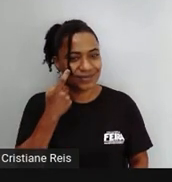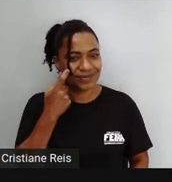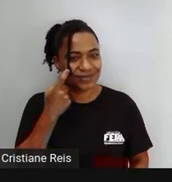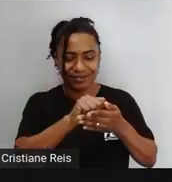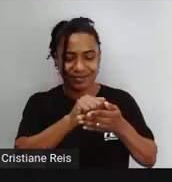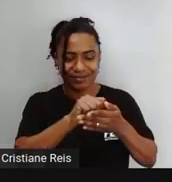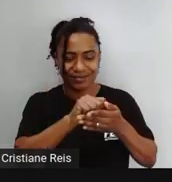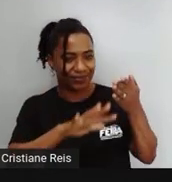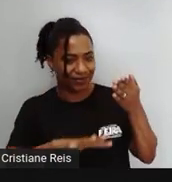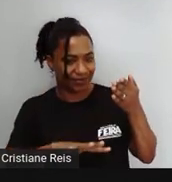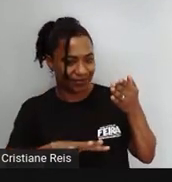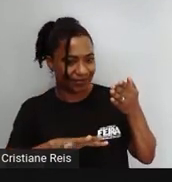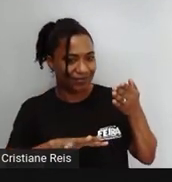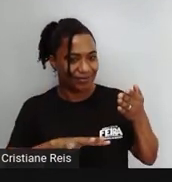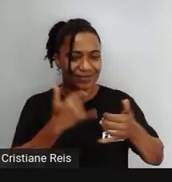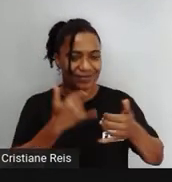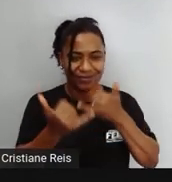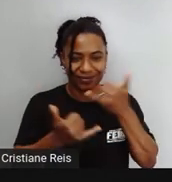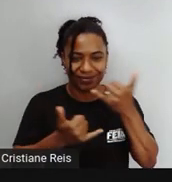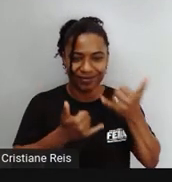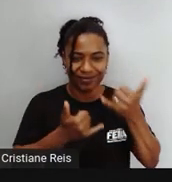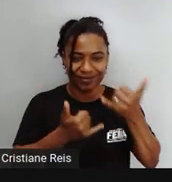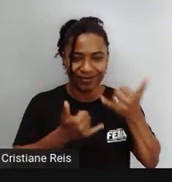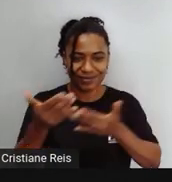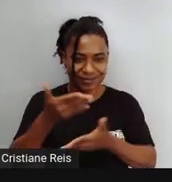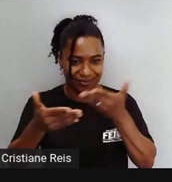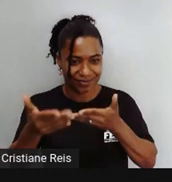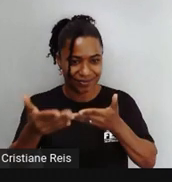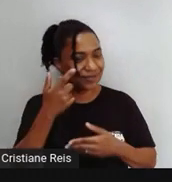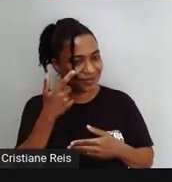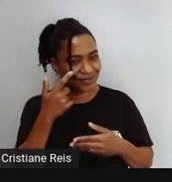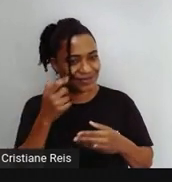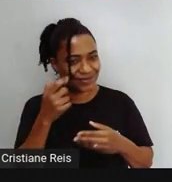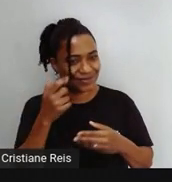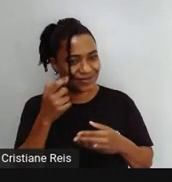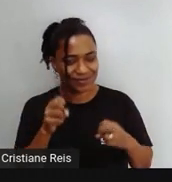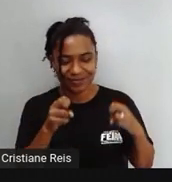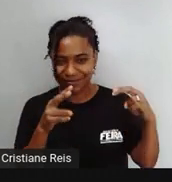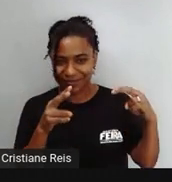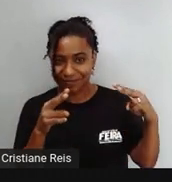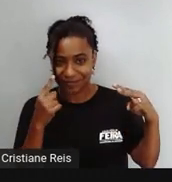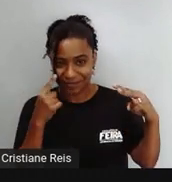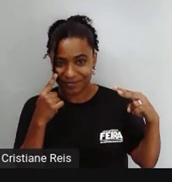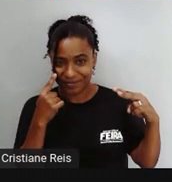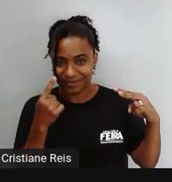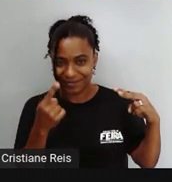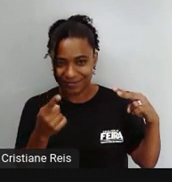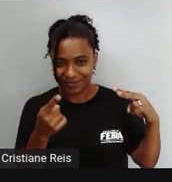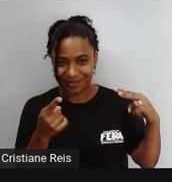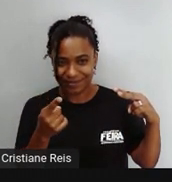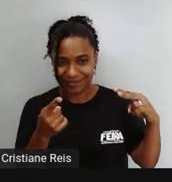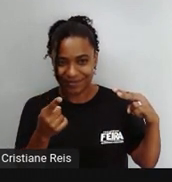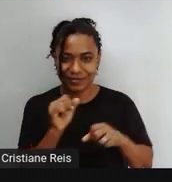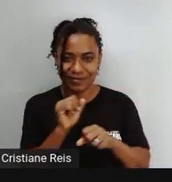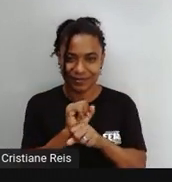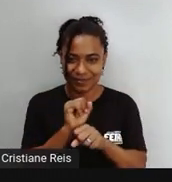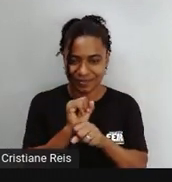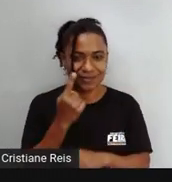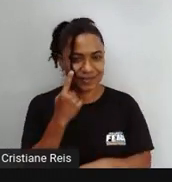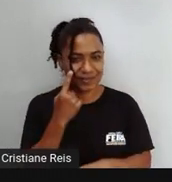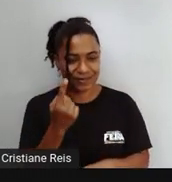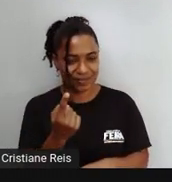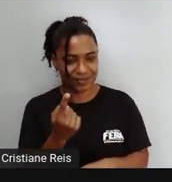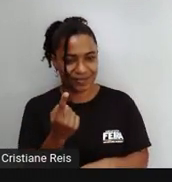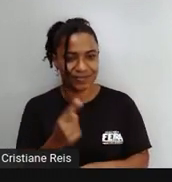atividade interativa. Online activity. Let's go. Just a moment, please, students. Só um minutinho, por